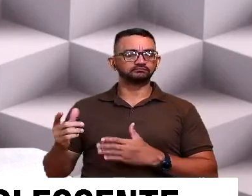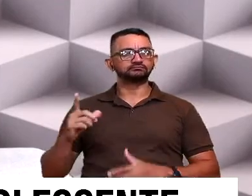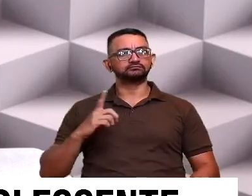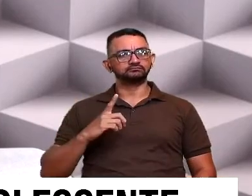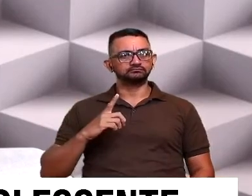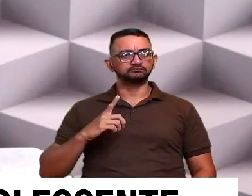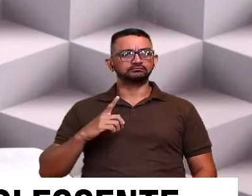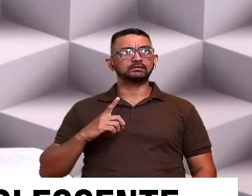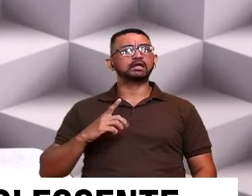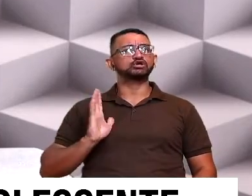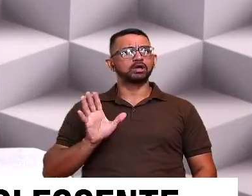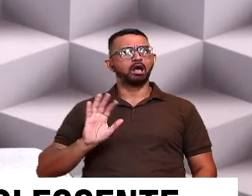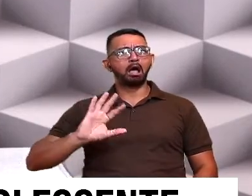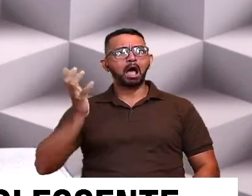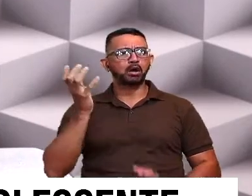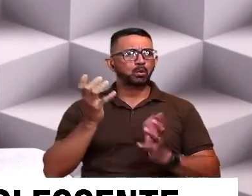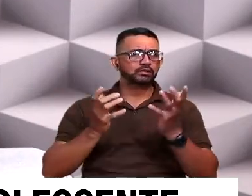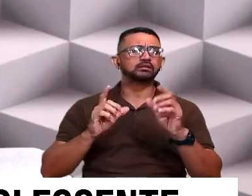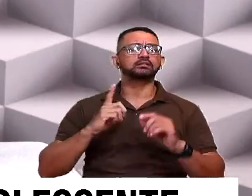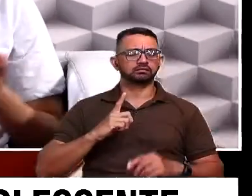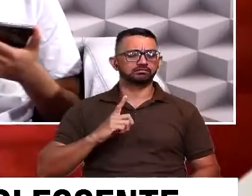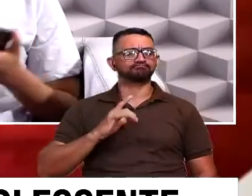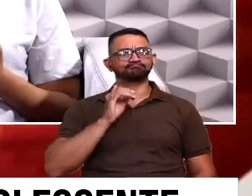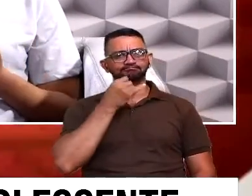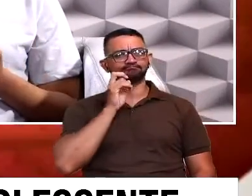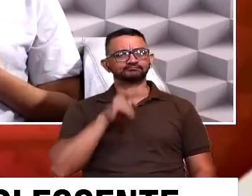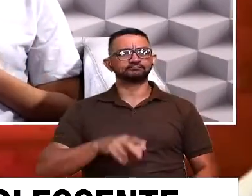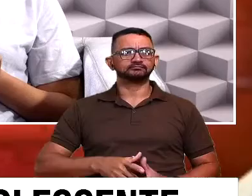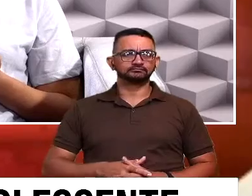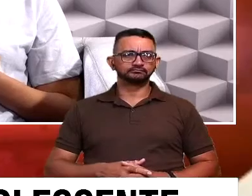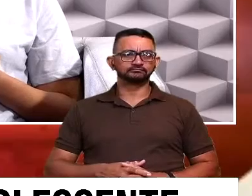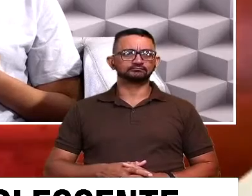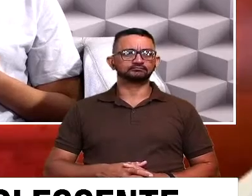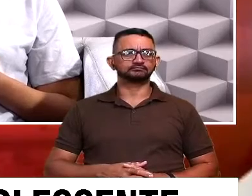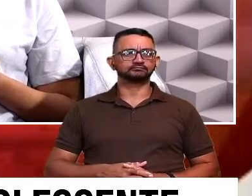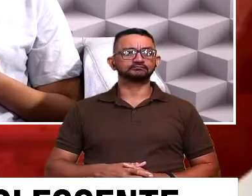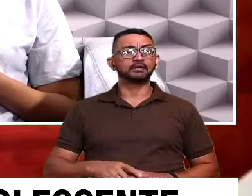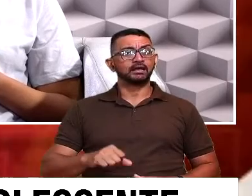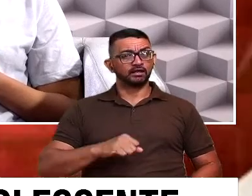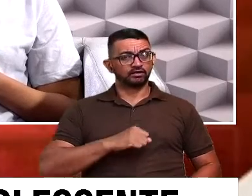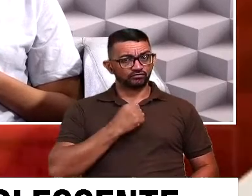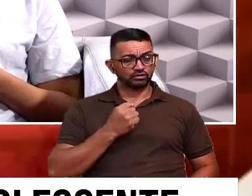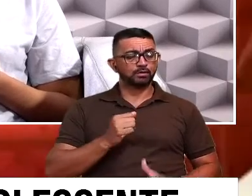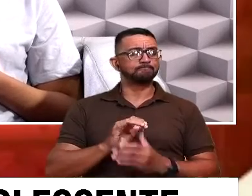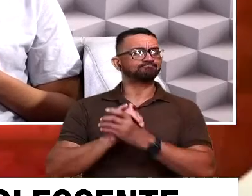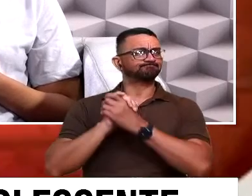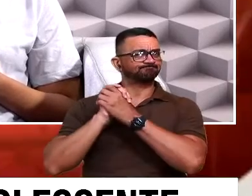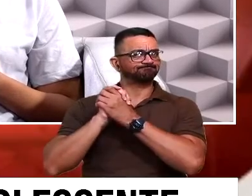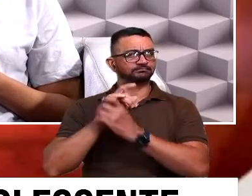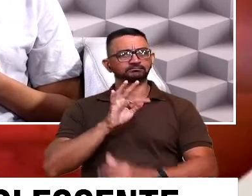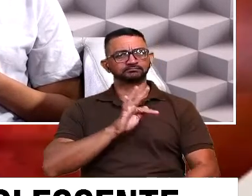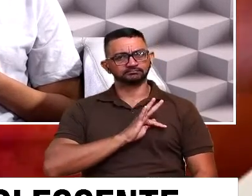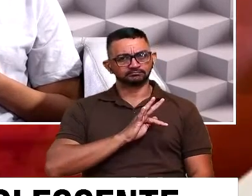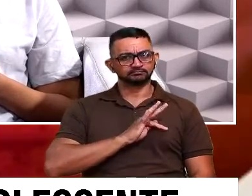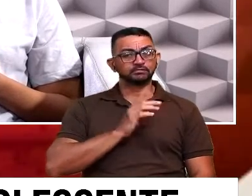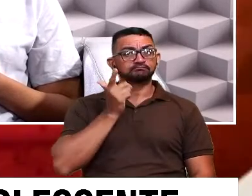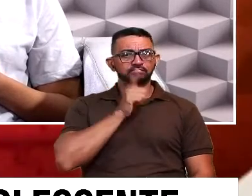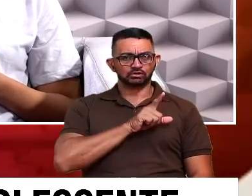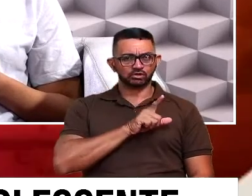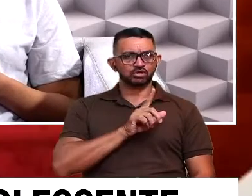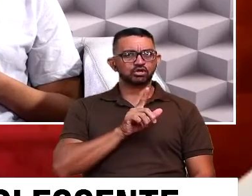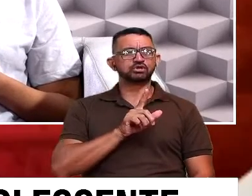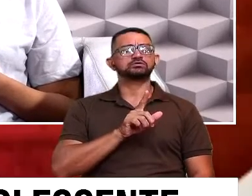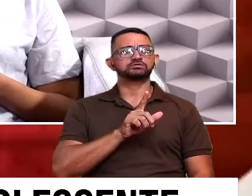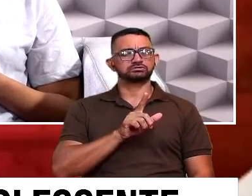crianças e adolescentes está sendo muito recorrente e é muito triste ver isso triste e revoltante também parabéns mais uma vez a